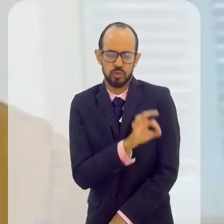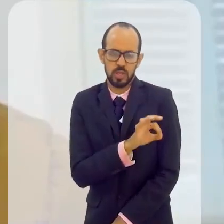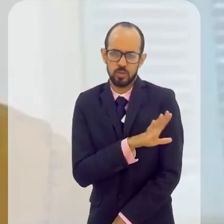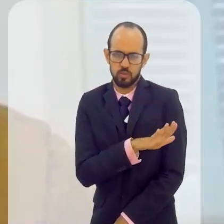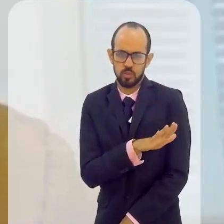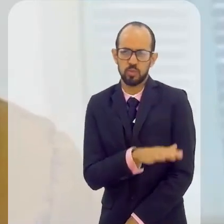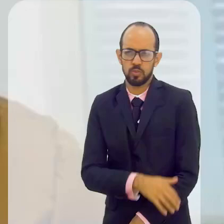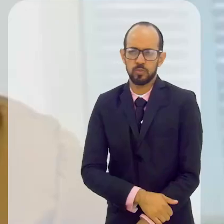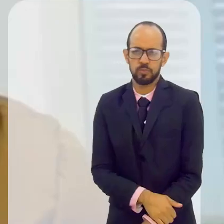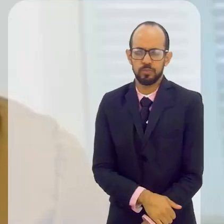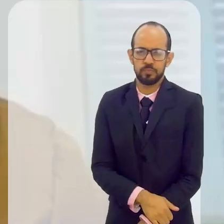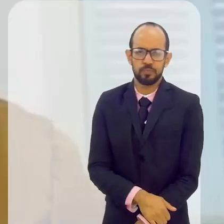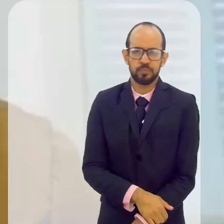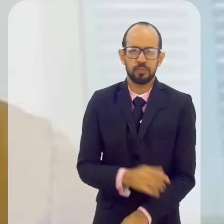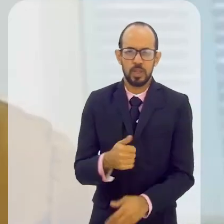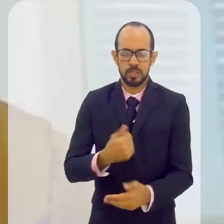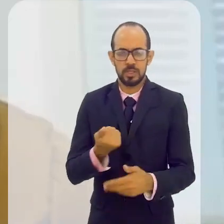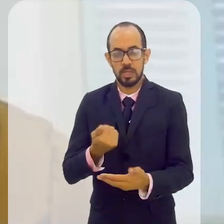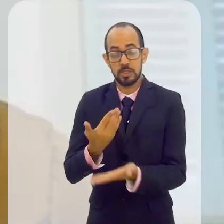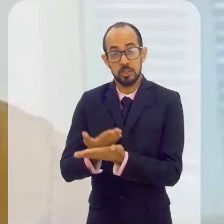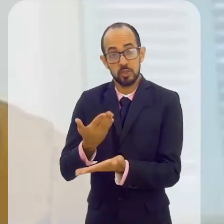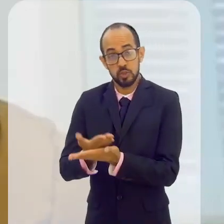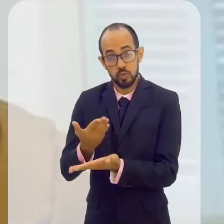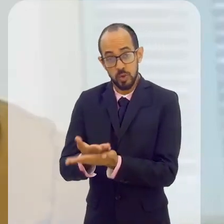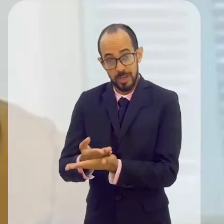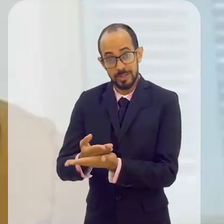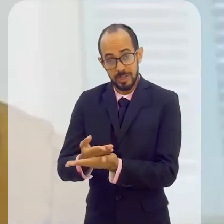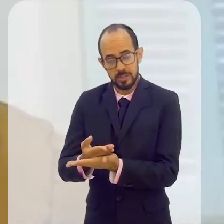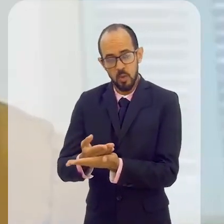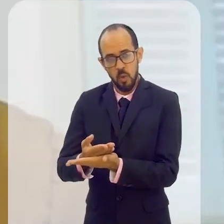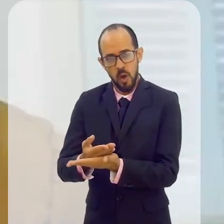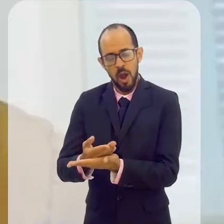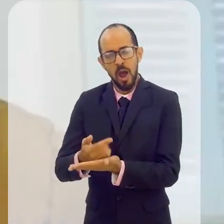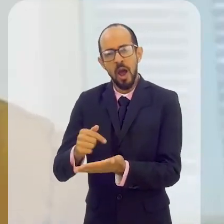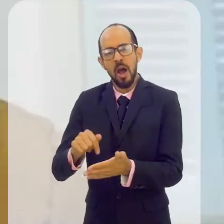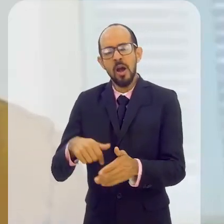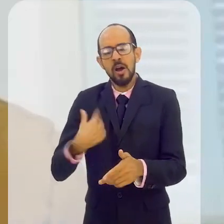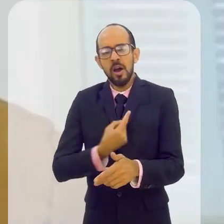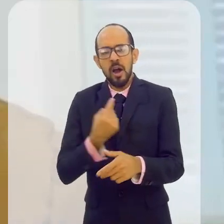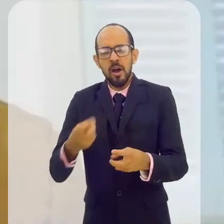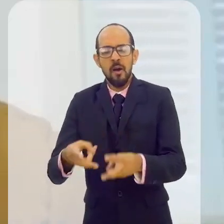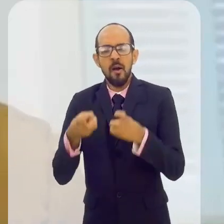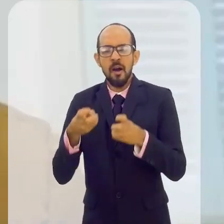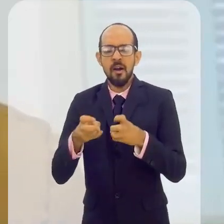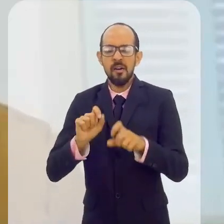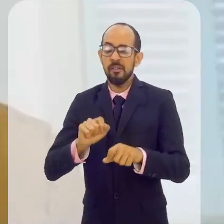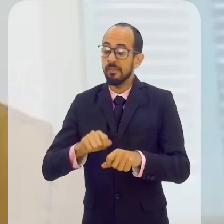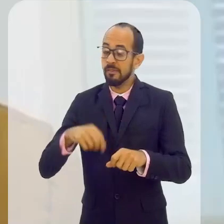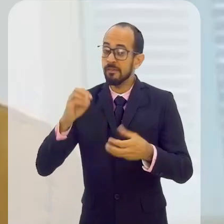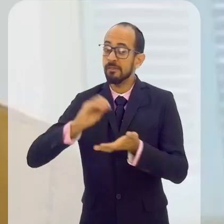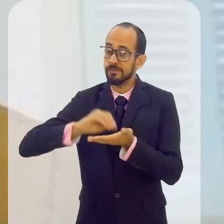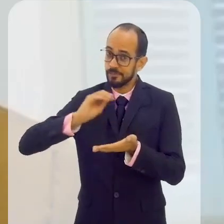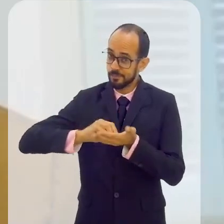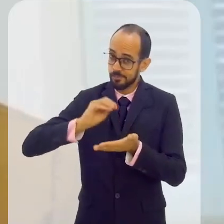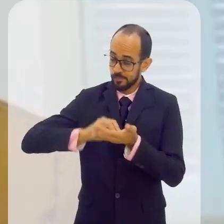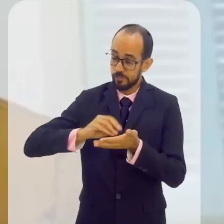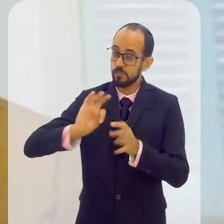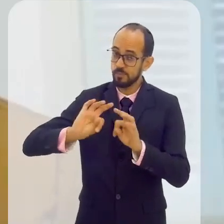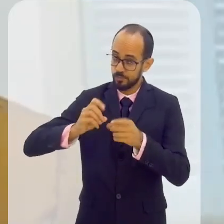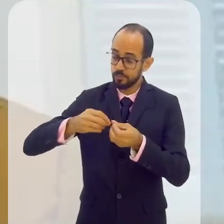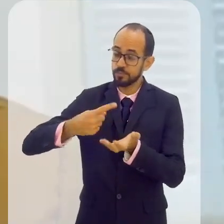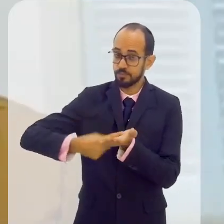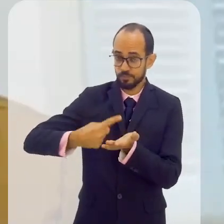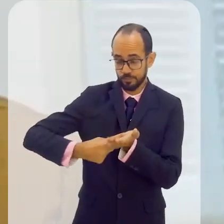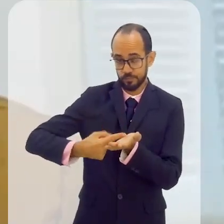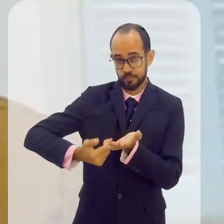19,20%, né, dessa escolarização líquida. Então, a gente vê que a gente está muito distante daquilo que foi programado, né?